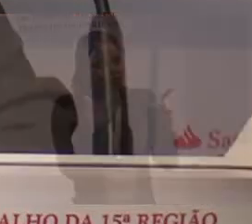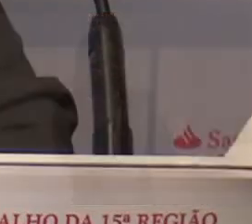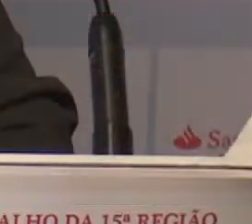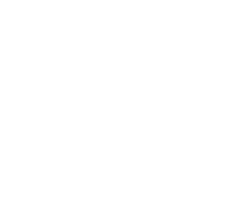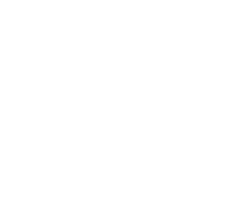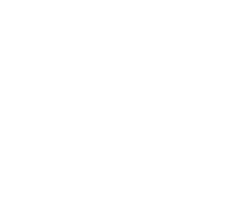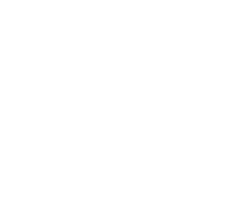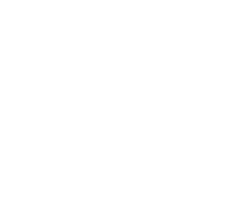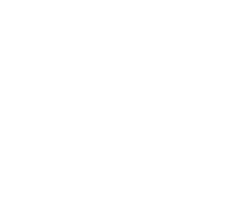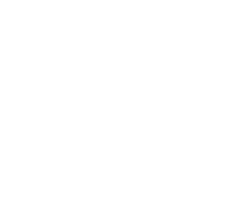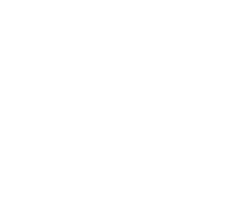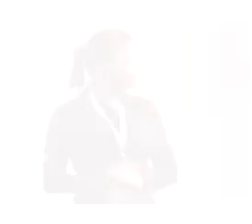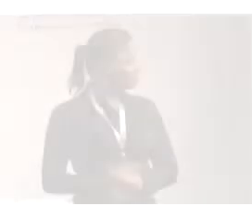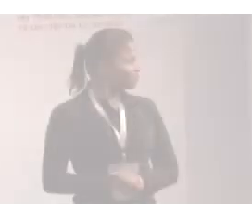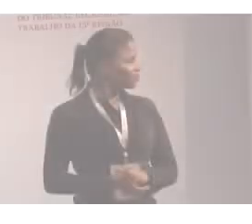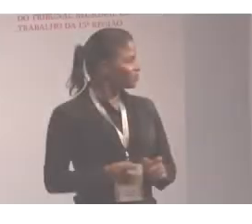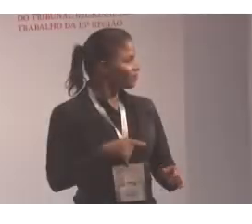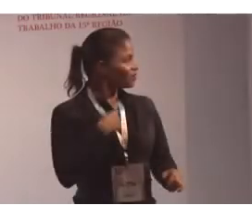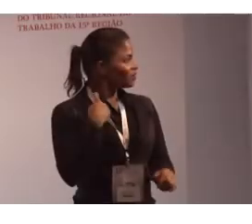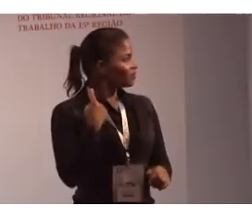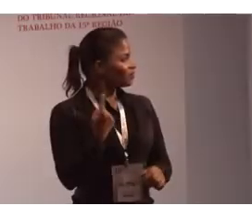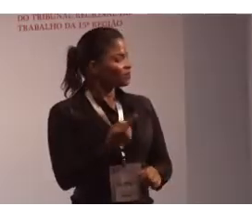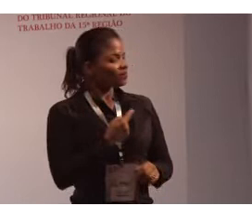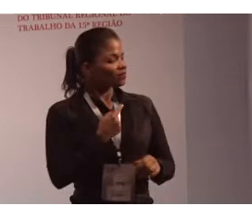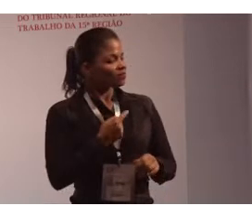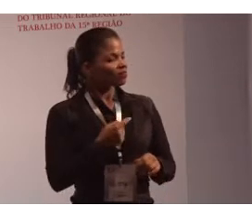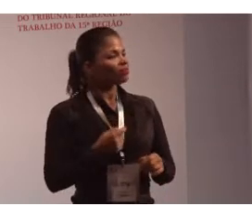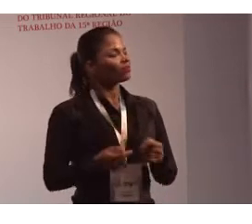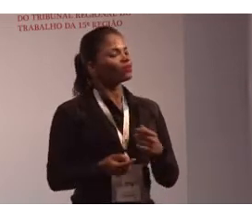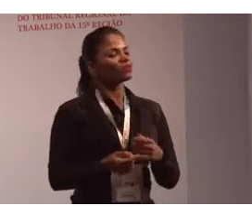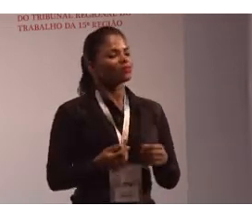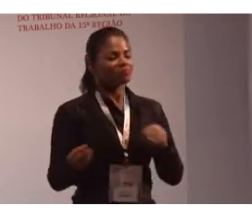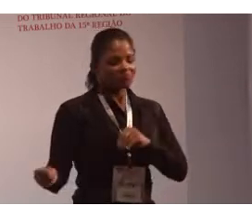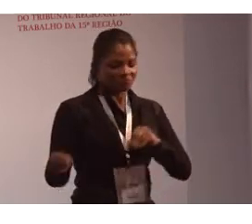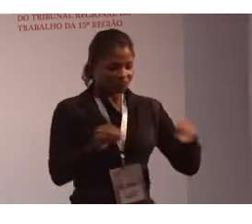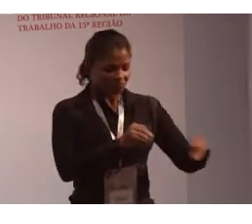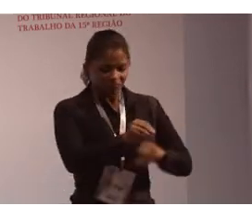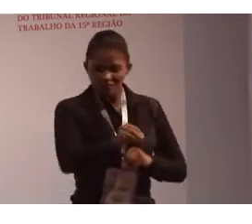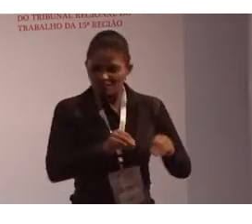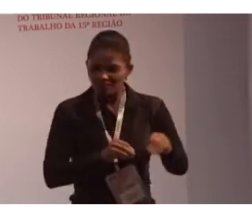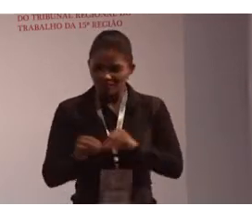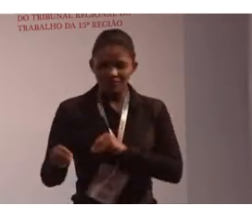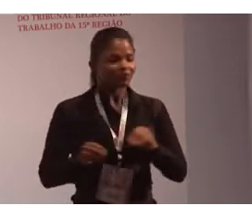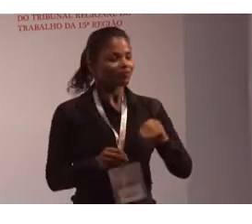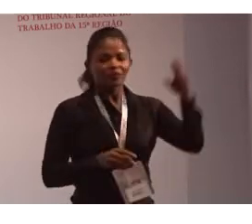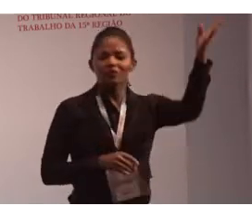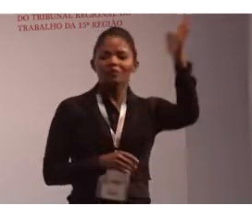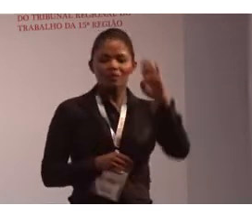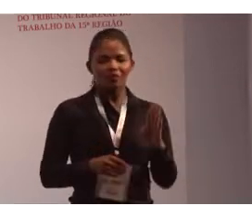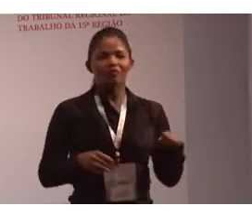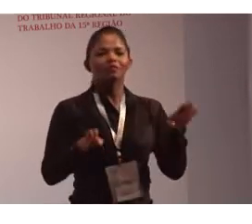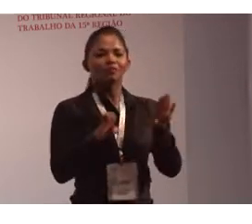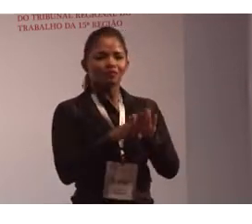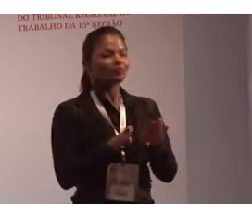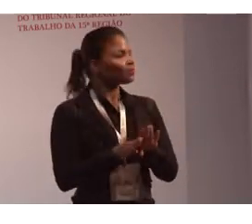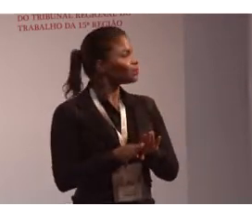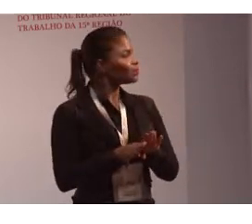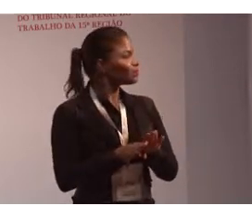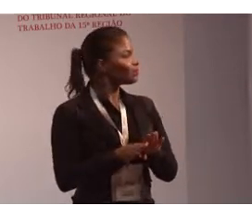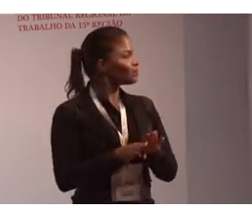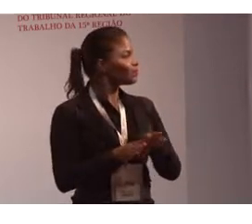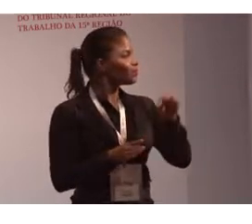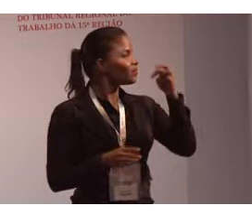gap. Nós temos os movimentos migratórios também no mundo inteiro e aqui no Brasil também. Gente, são